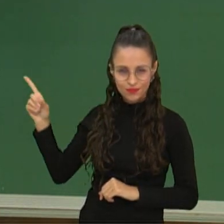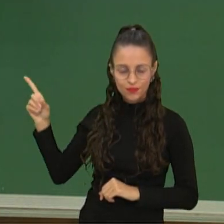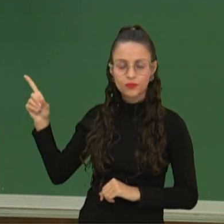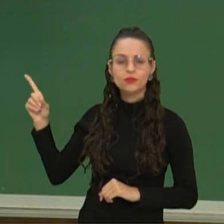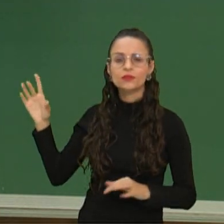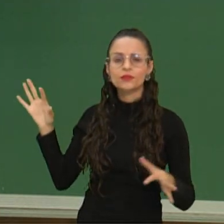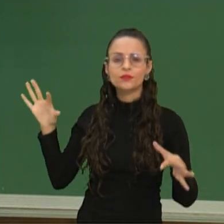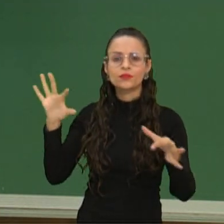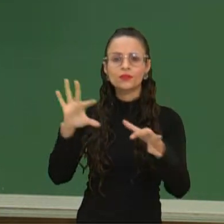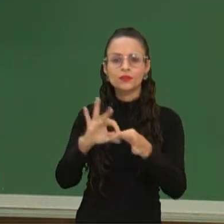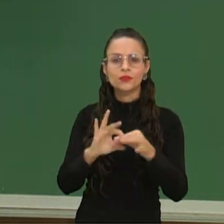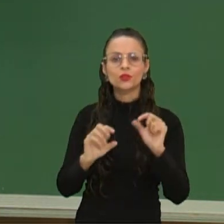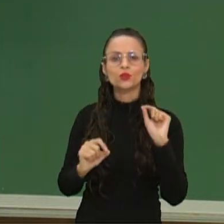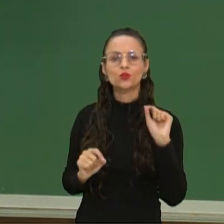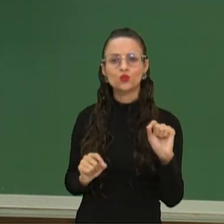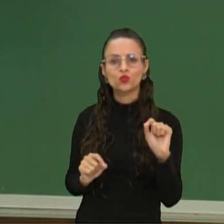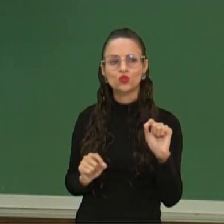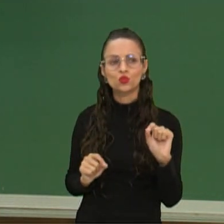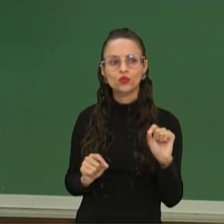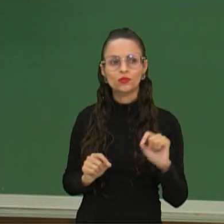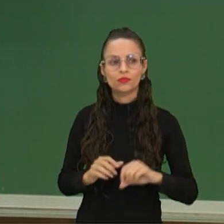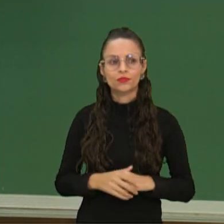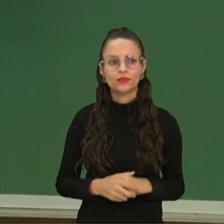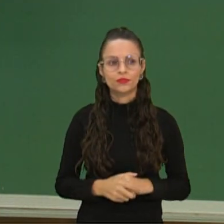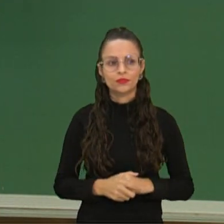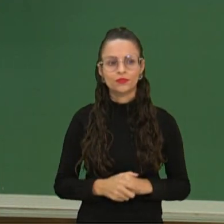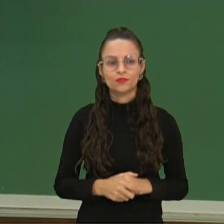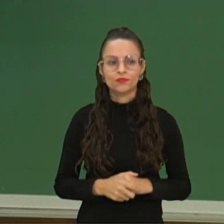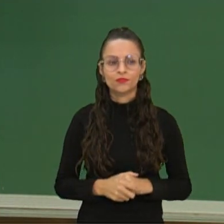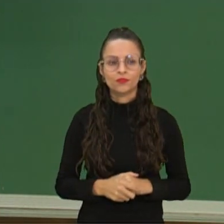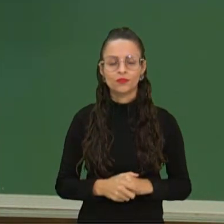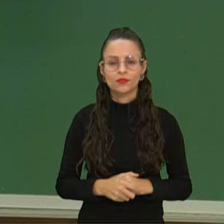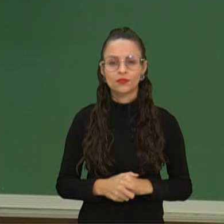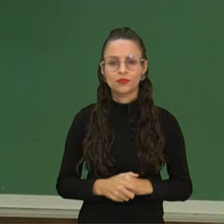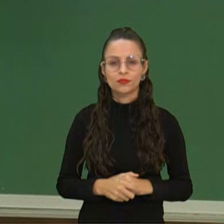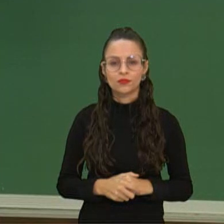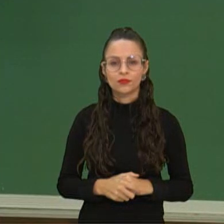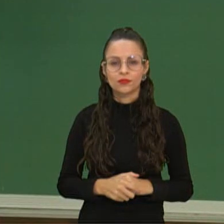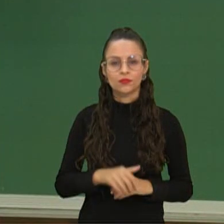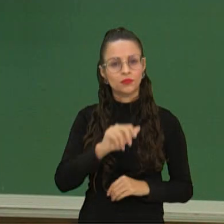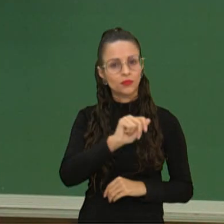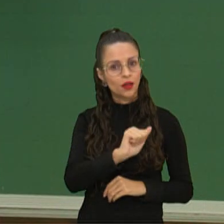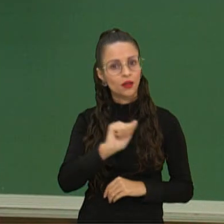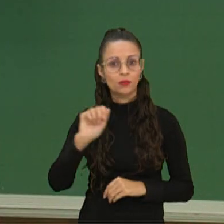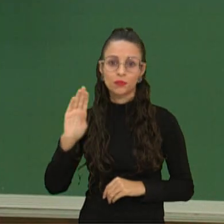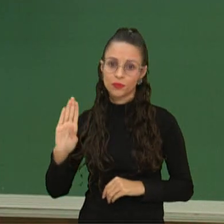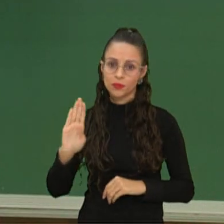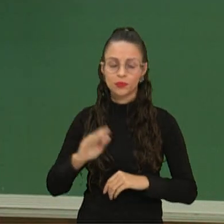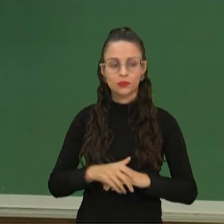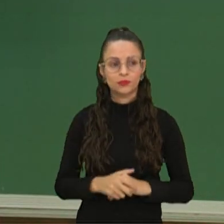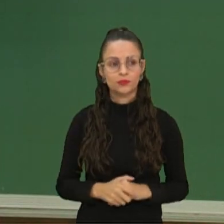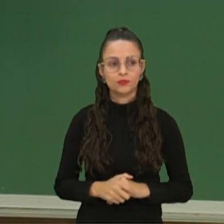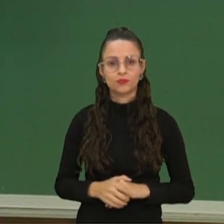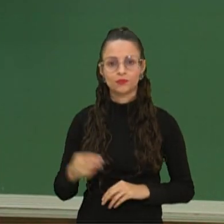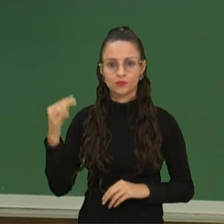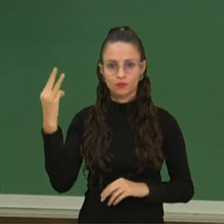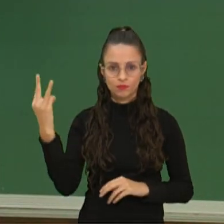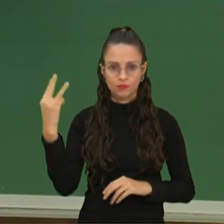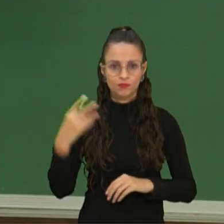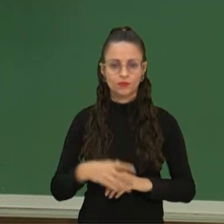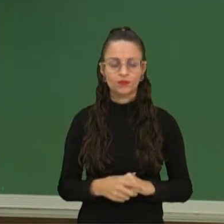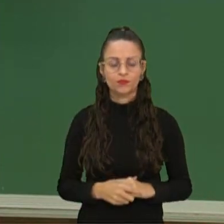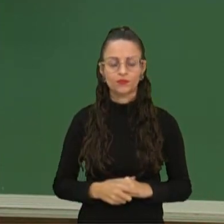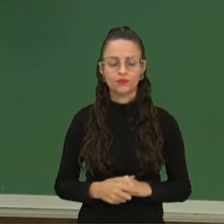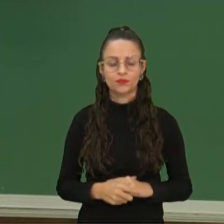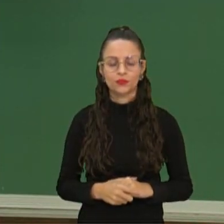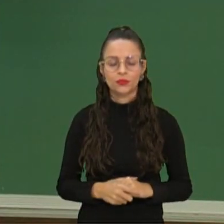se refere a quê? Pay and price ou mistakes? 3. Are